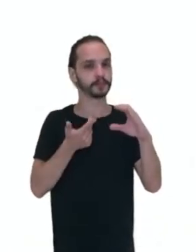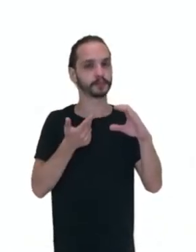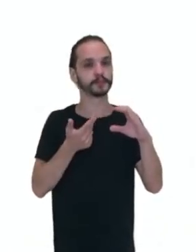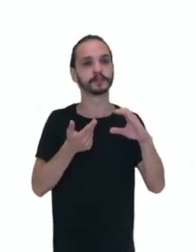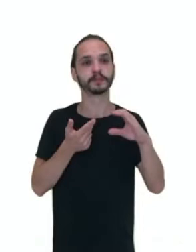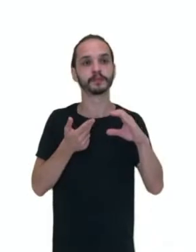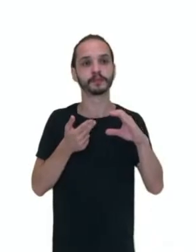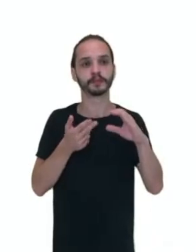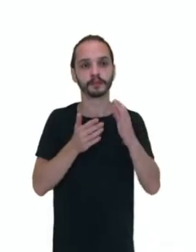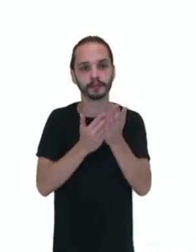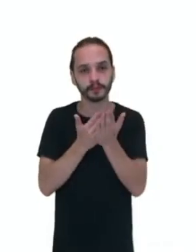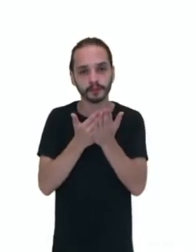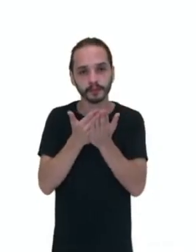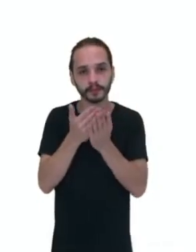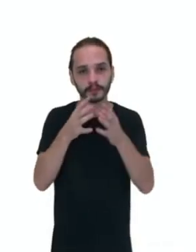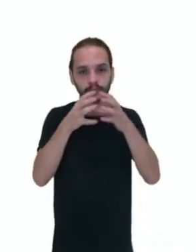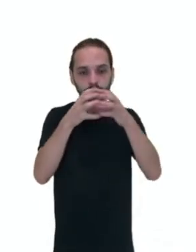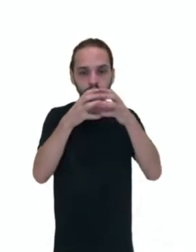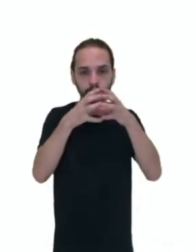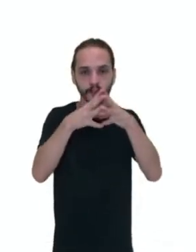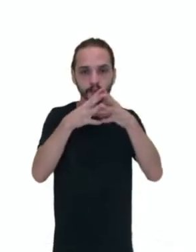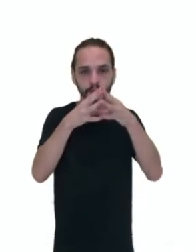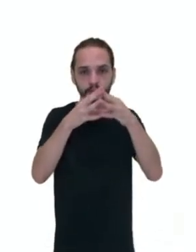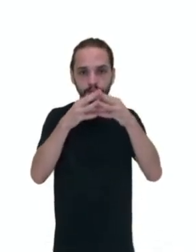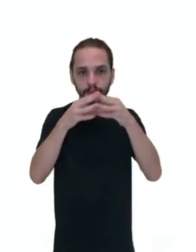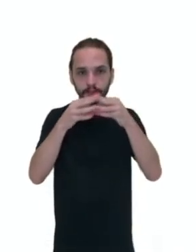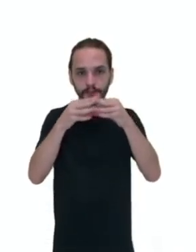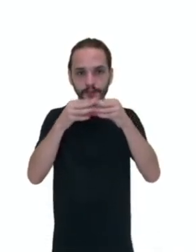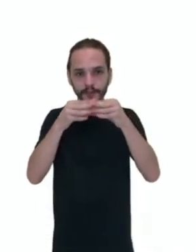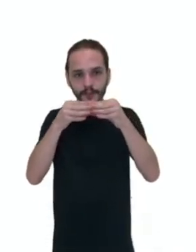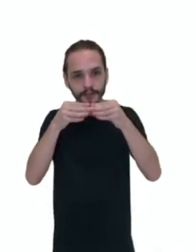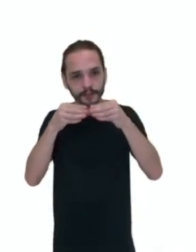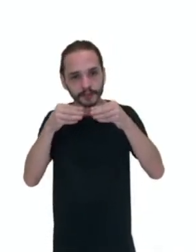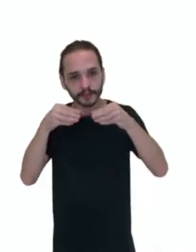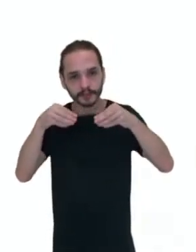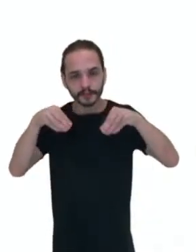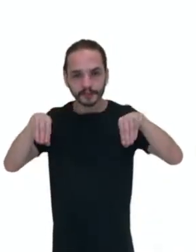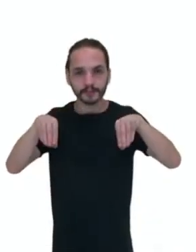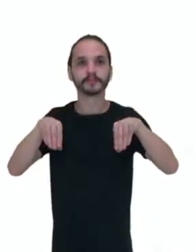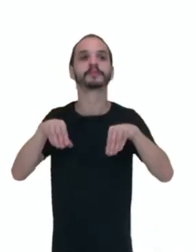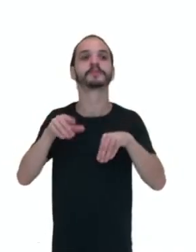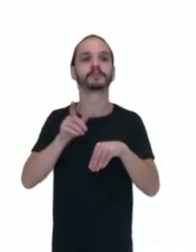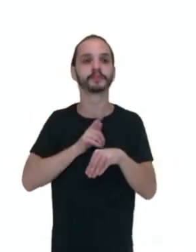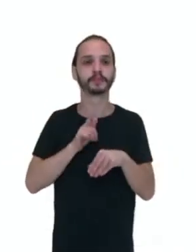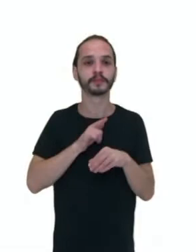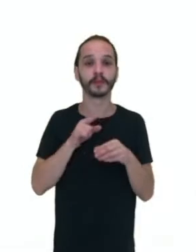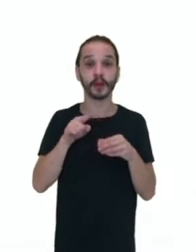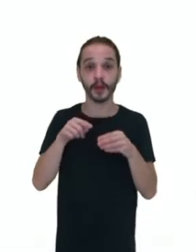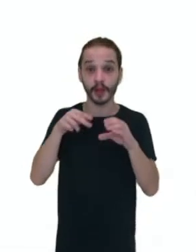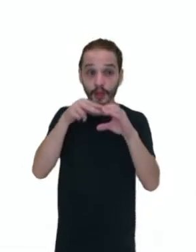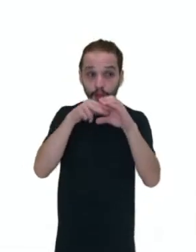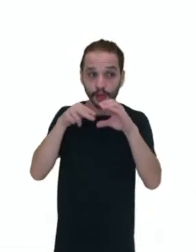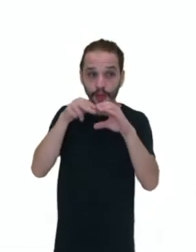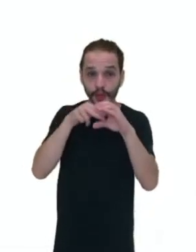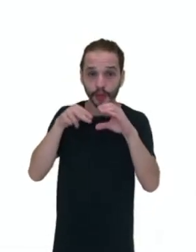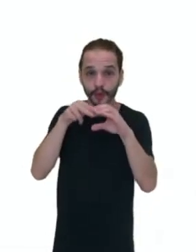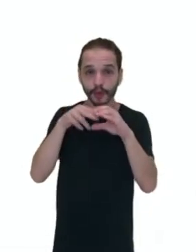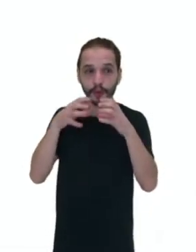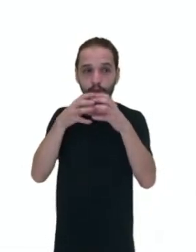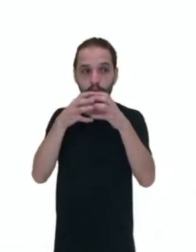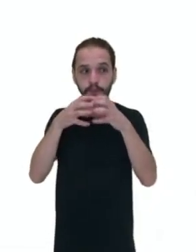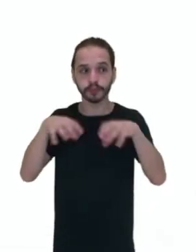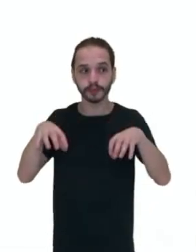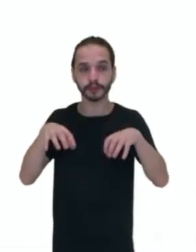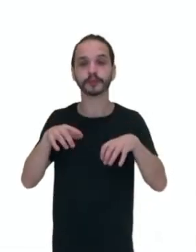observar a divisão, a mitose acontecendo. A divisão do núcleo, ok? Portanto, nesta